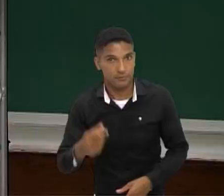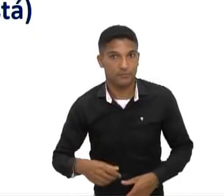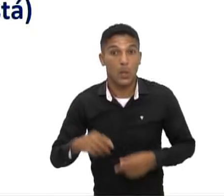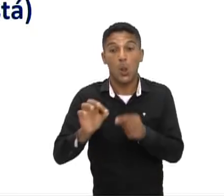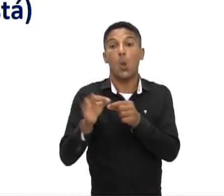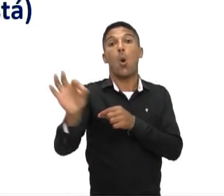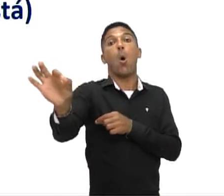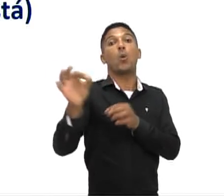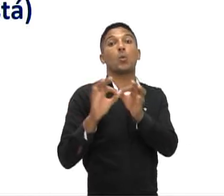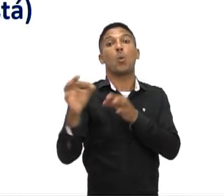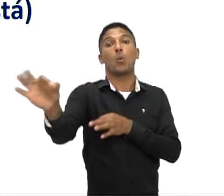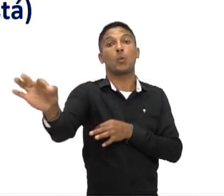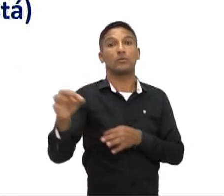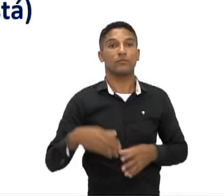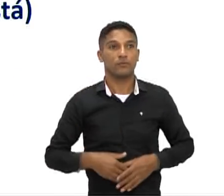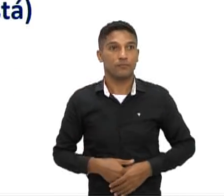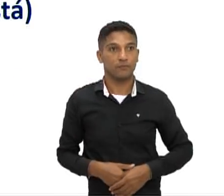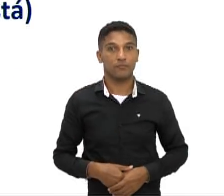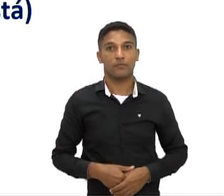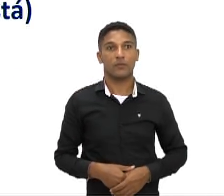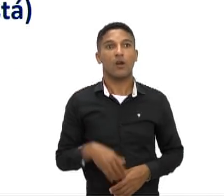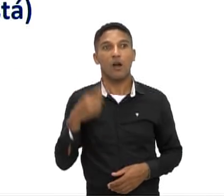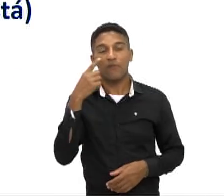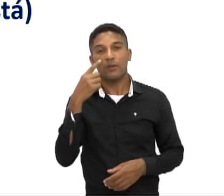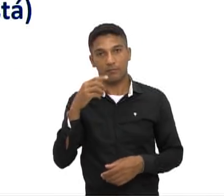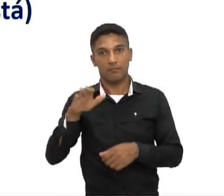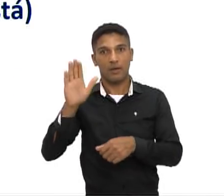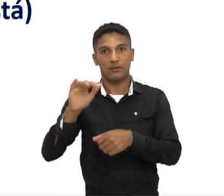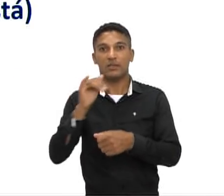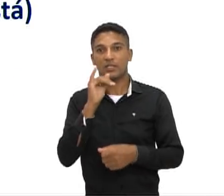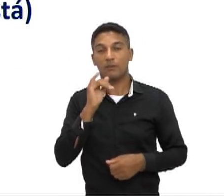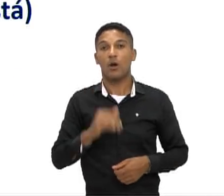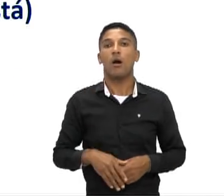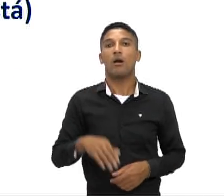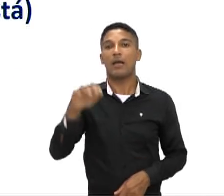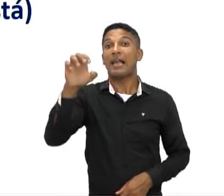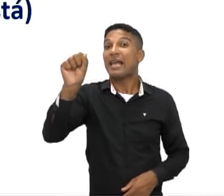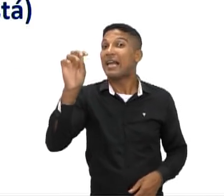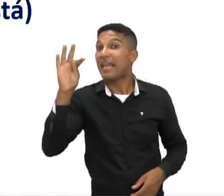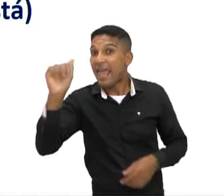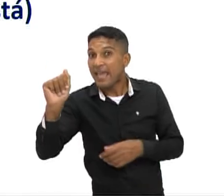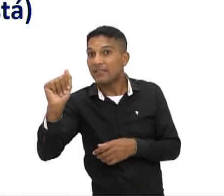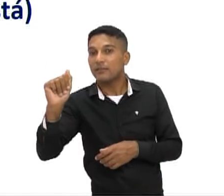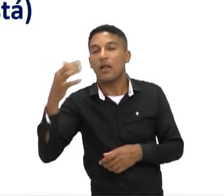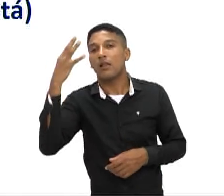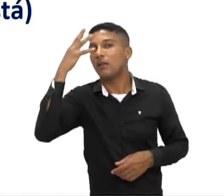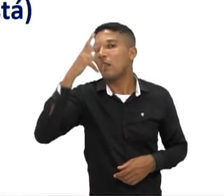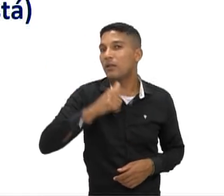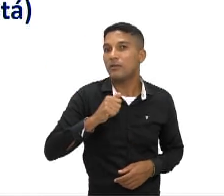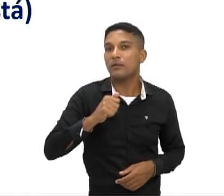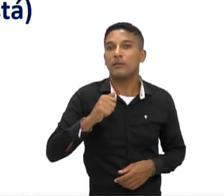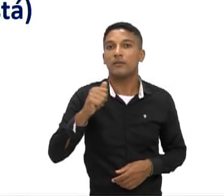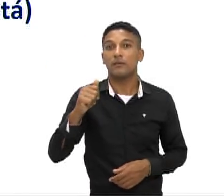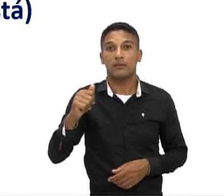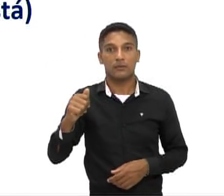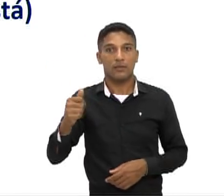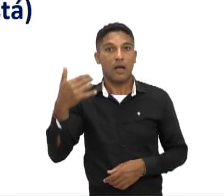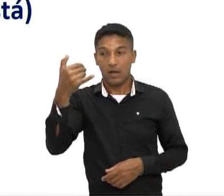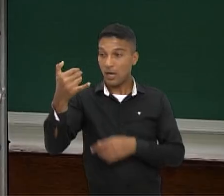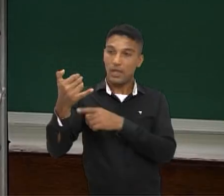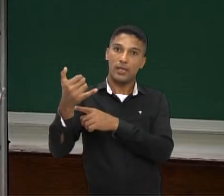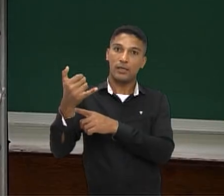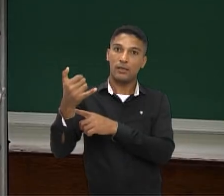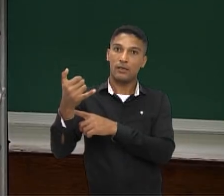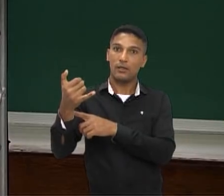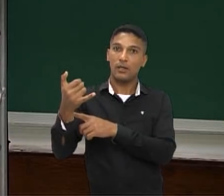comigo. Esta linda caneta é uma relíquia. Esta linda caneta que está comigo. Então, se está muito próximo a mim,